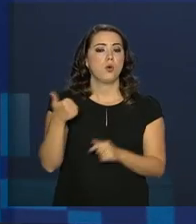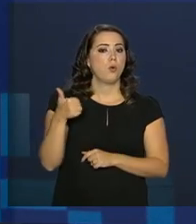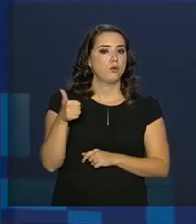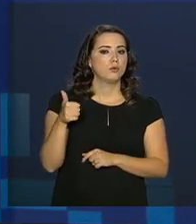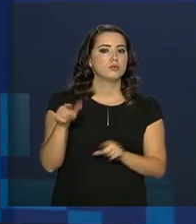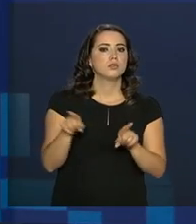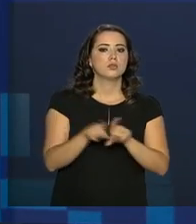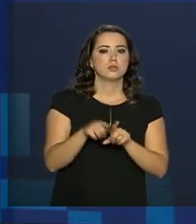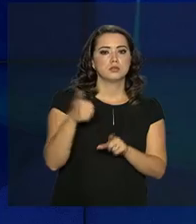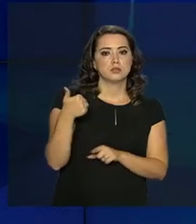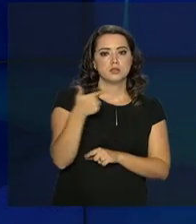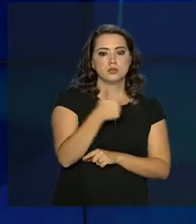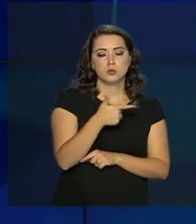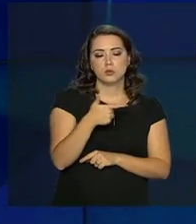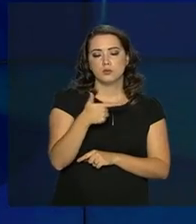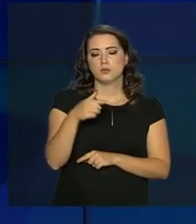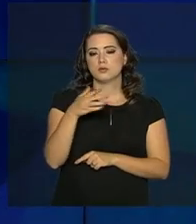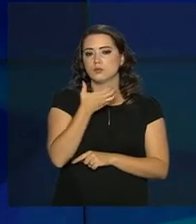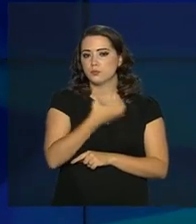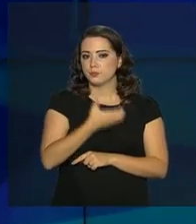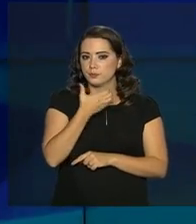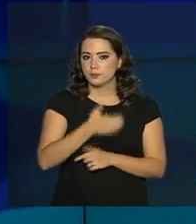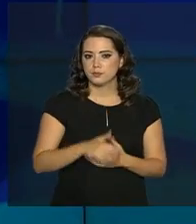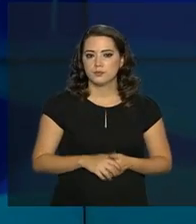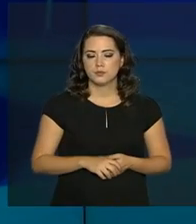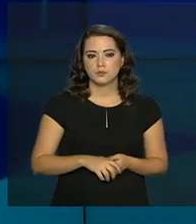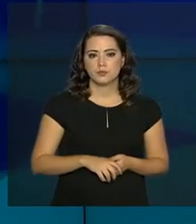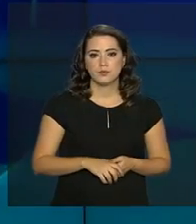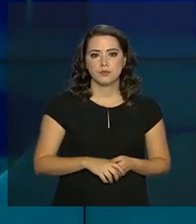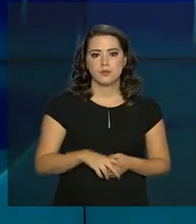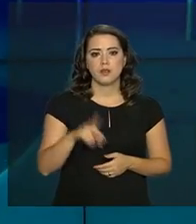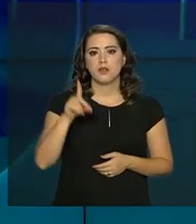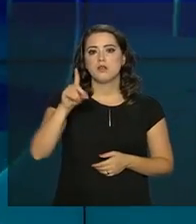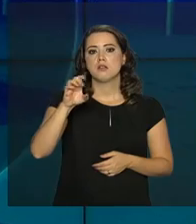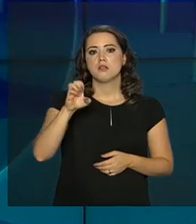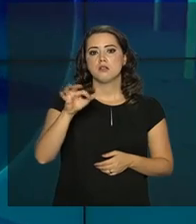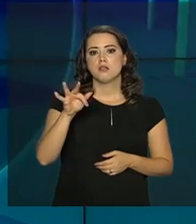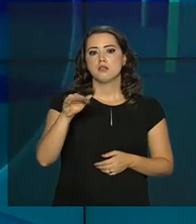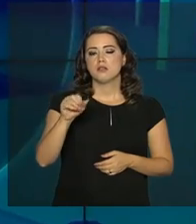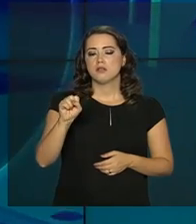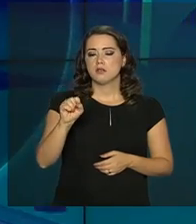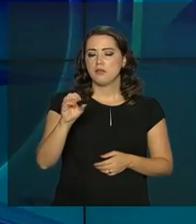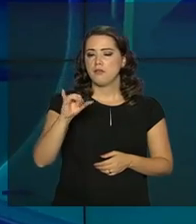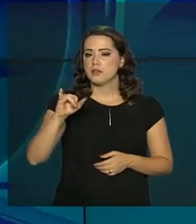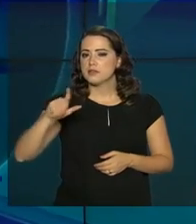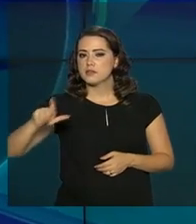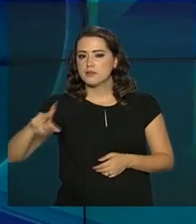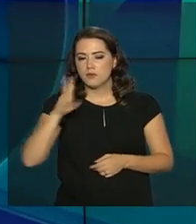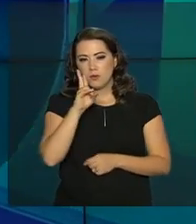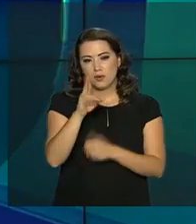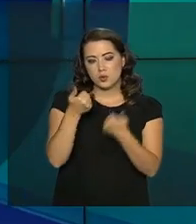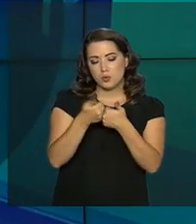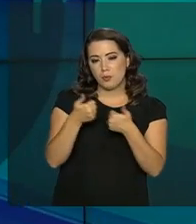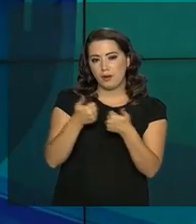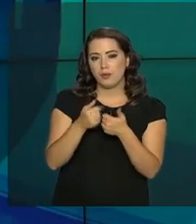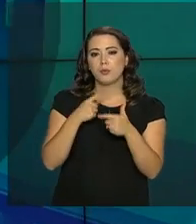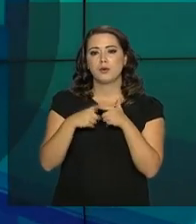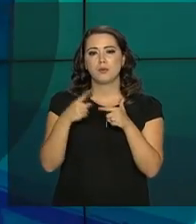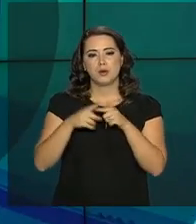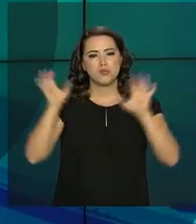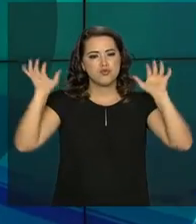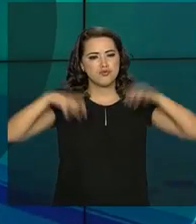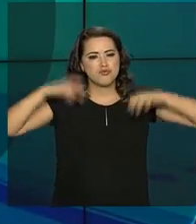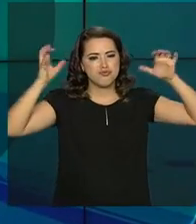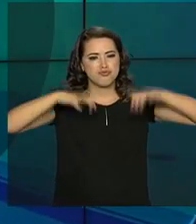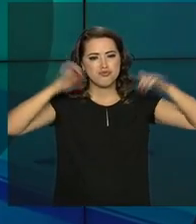12 de dezembro a defesa civil acompanha a situação das famílias afetadas pelas fortes chuvas e deslizamentos